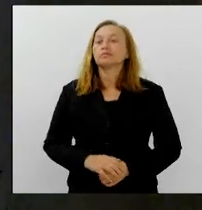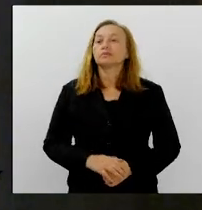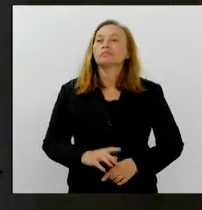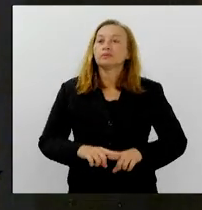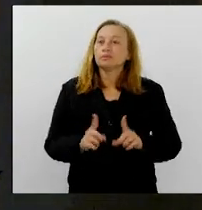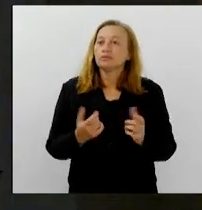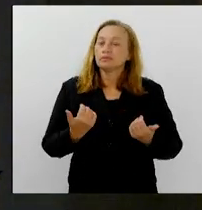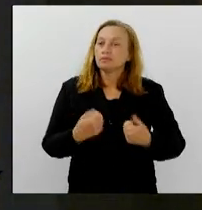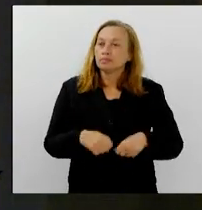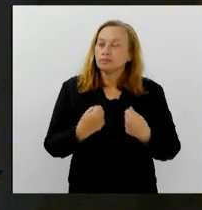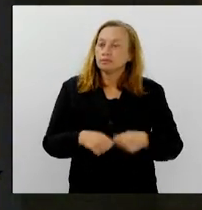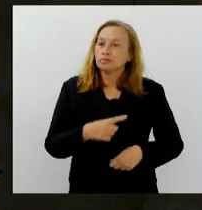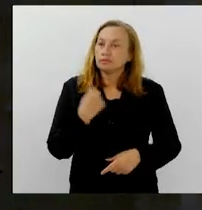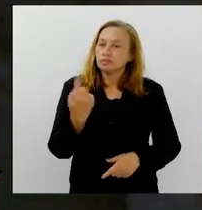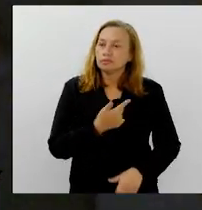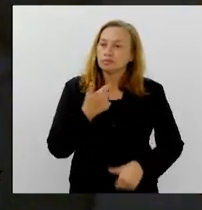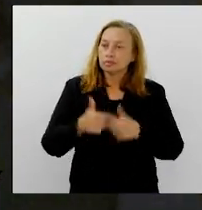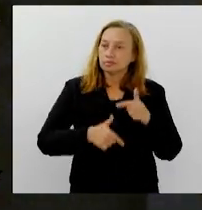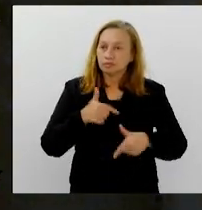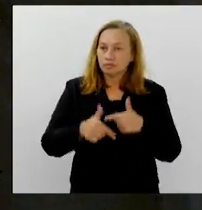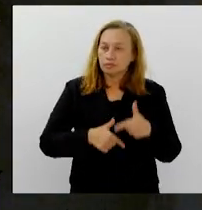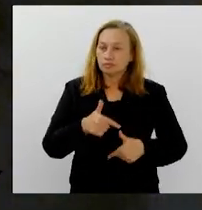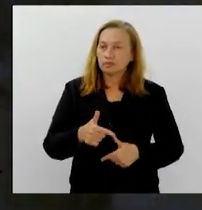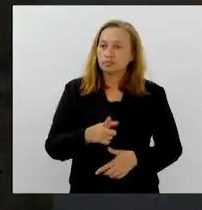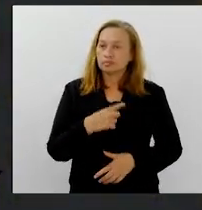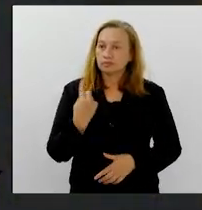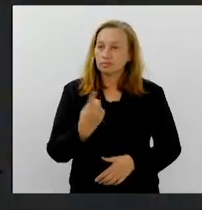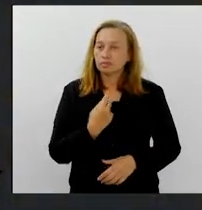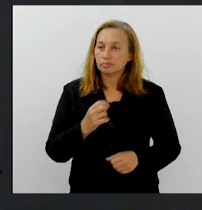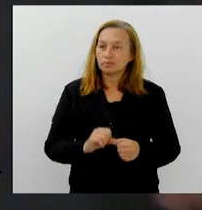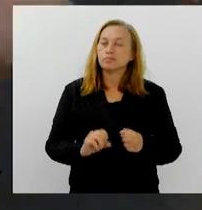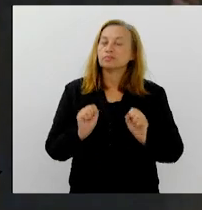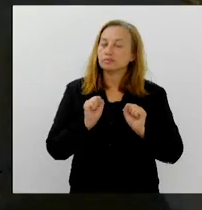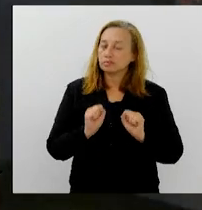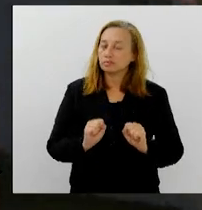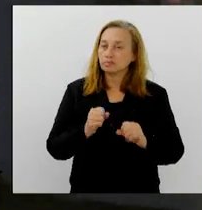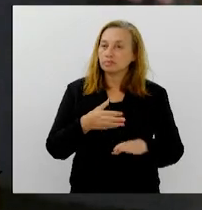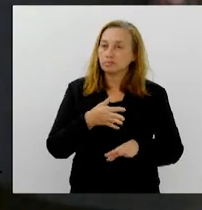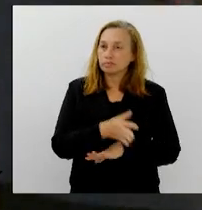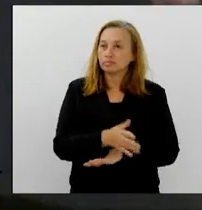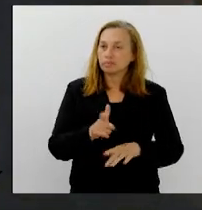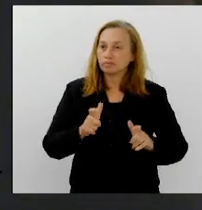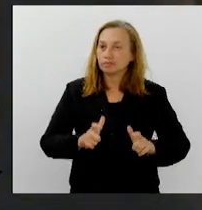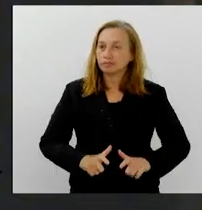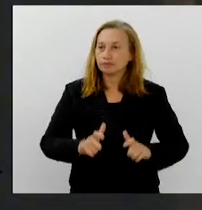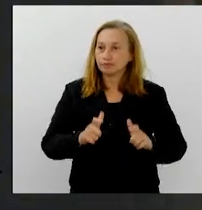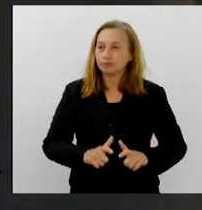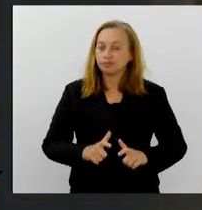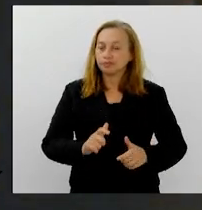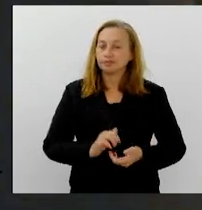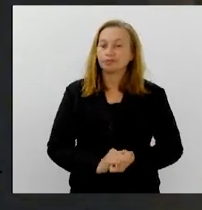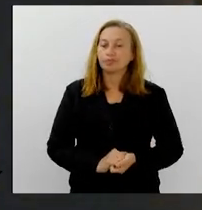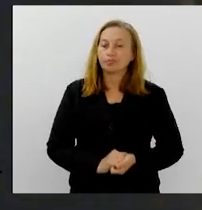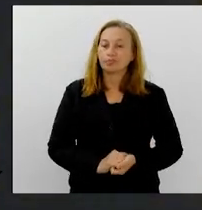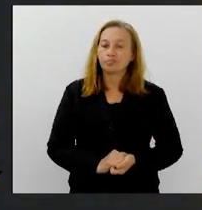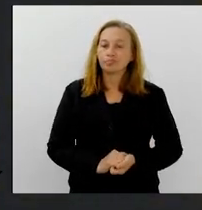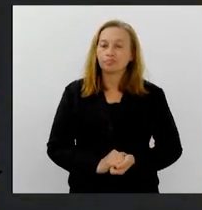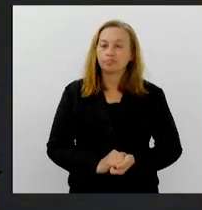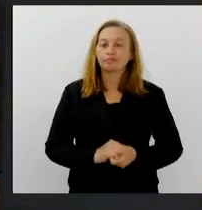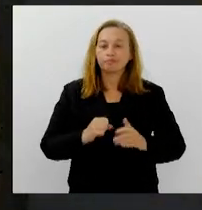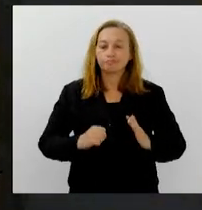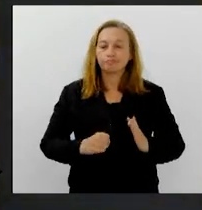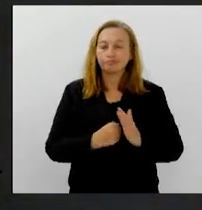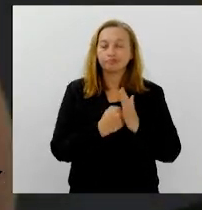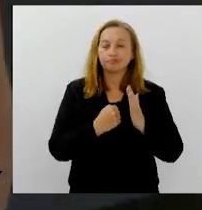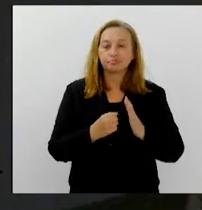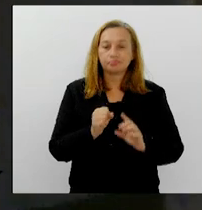que o nosso trabalho, que o nosso fazer possa chegar no lugar do serviço para que a gente possa, de fato, impactar a